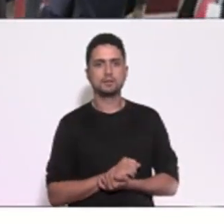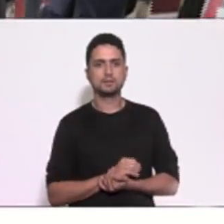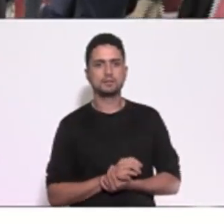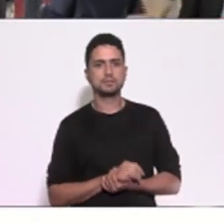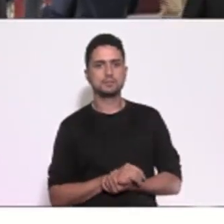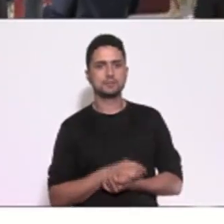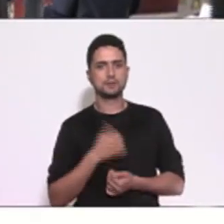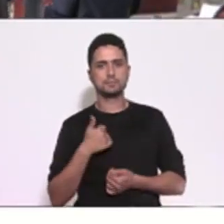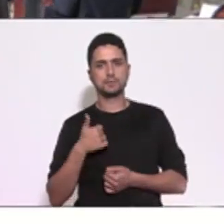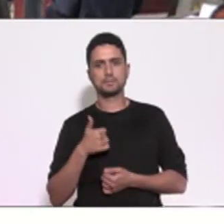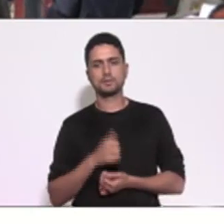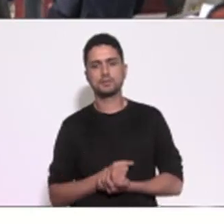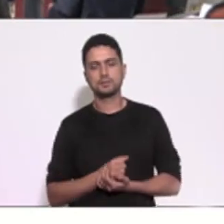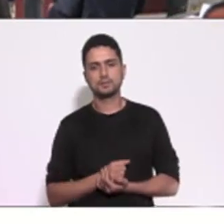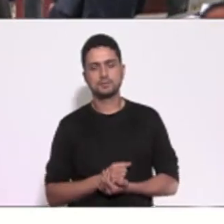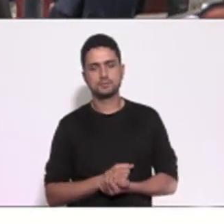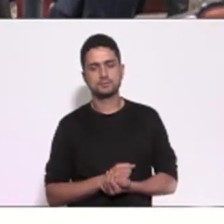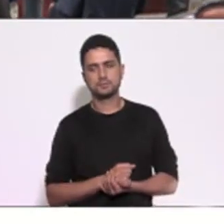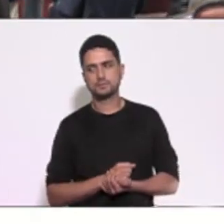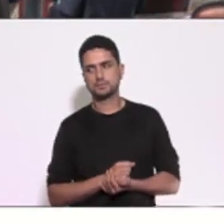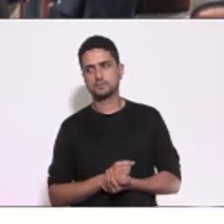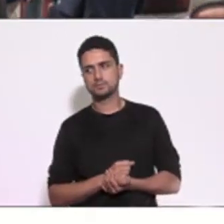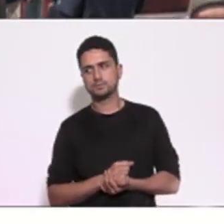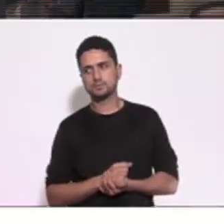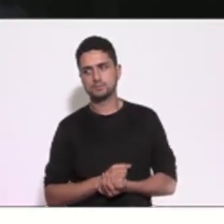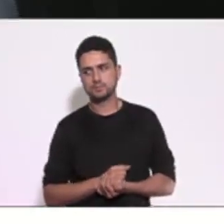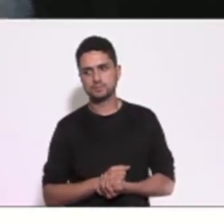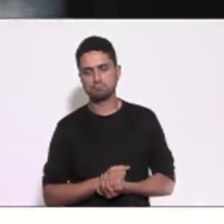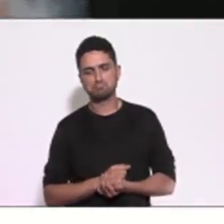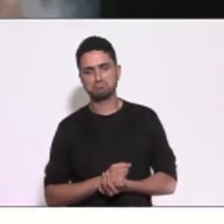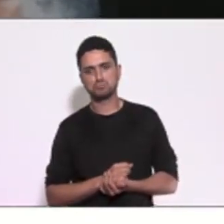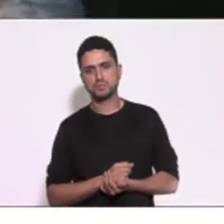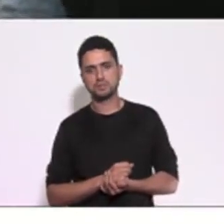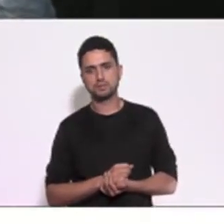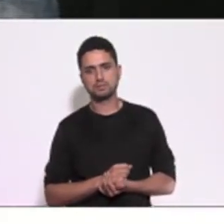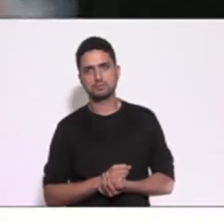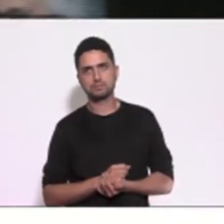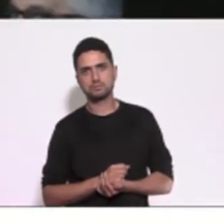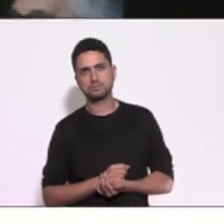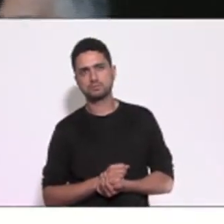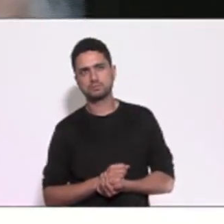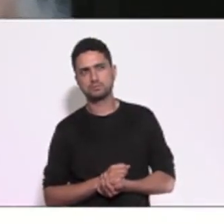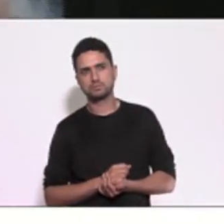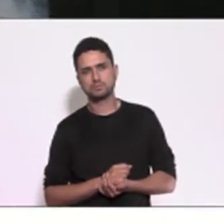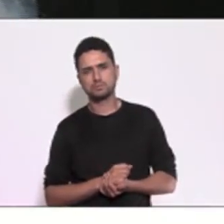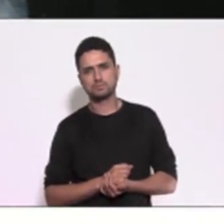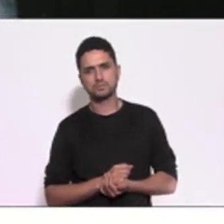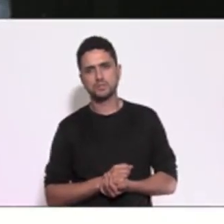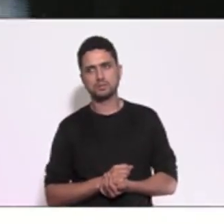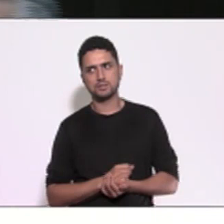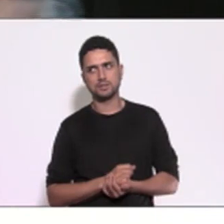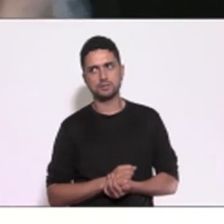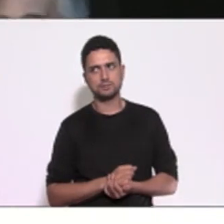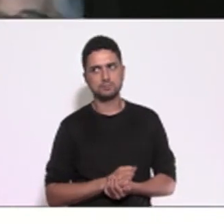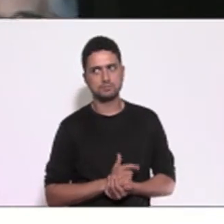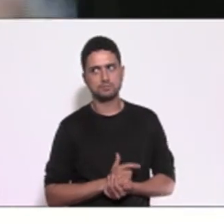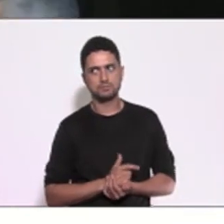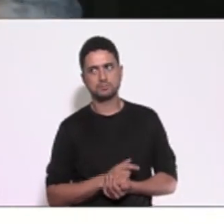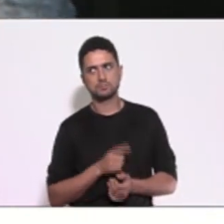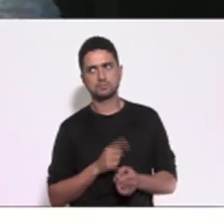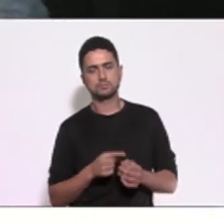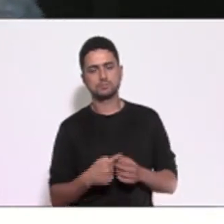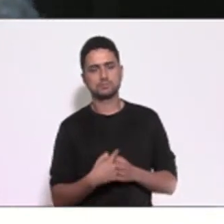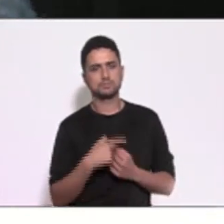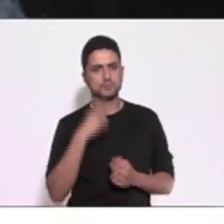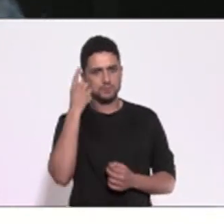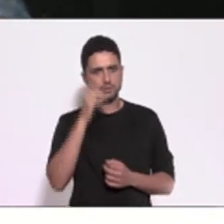em primeira. Para a declaração. A presidência chama os trabalhos à ordem. Falta, não votei ainda, porque falta assuntos municipais.